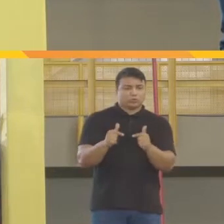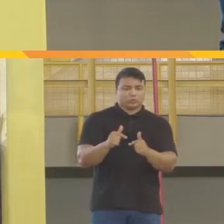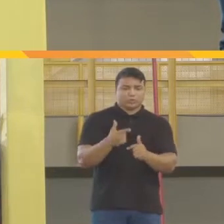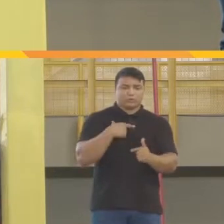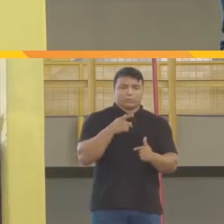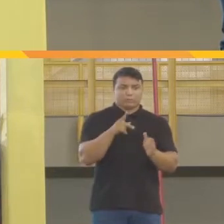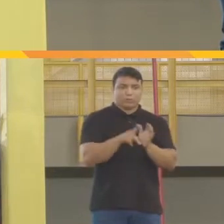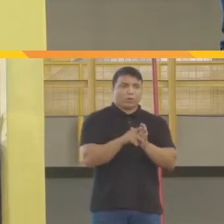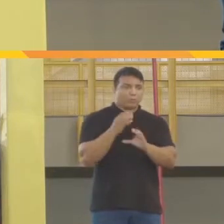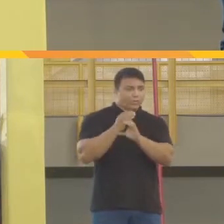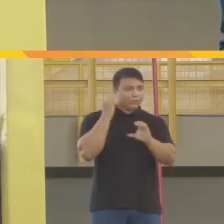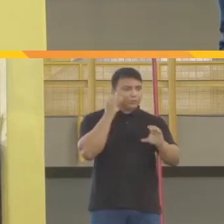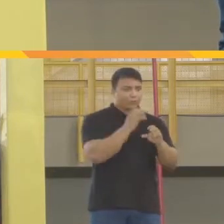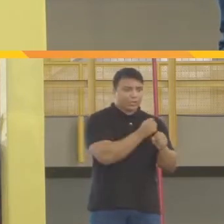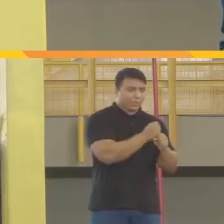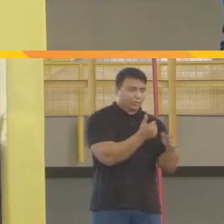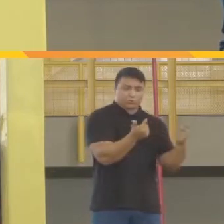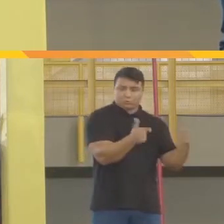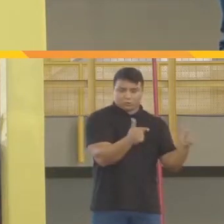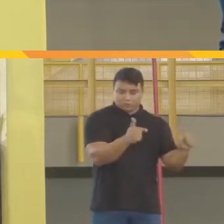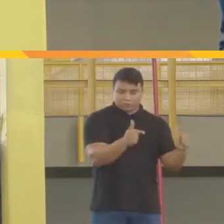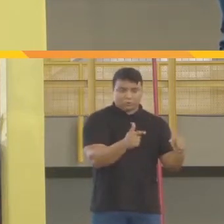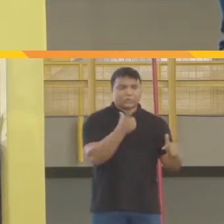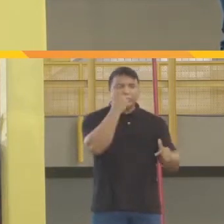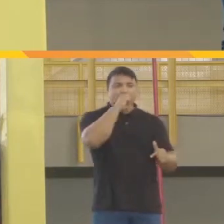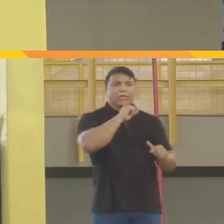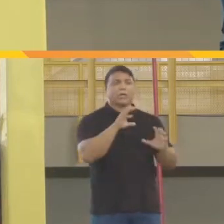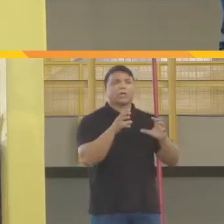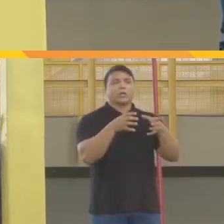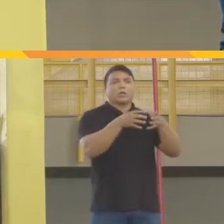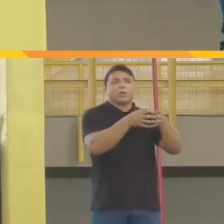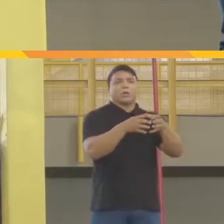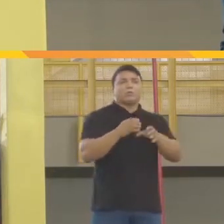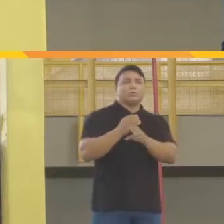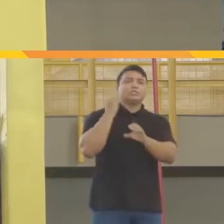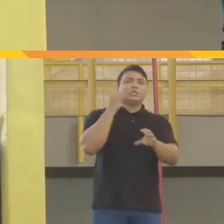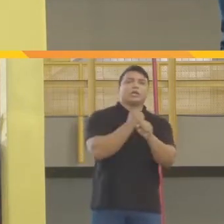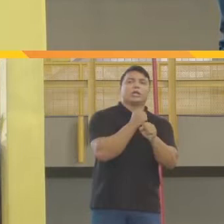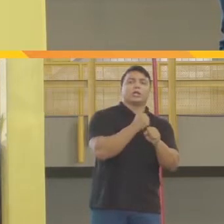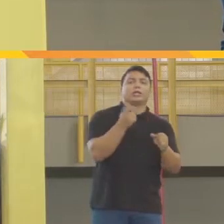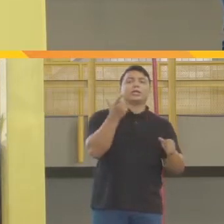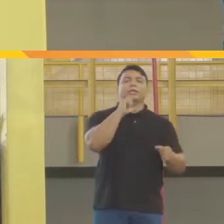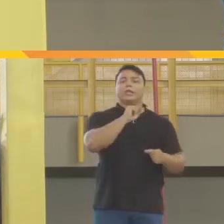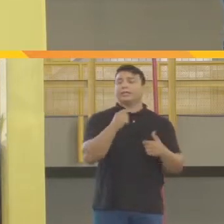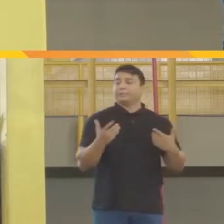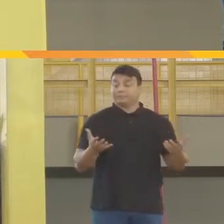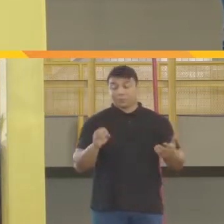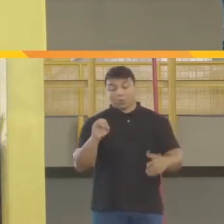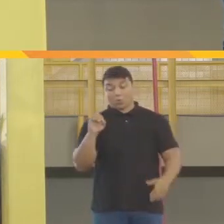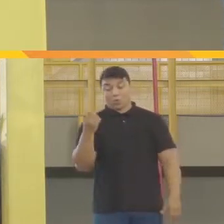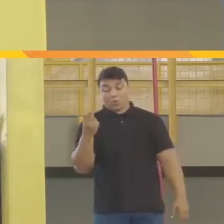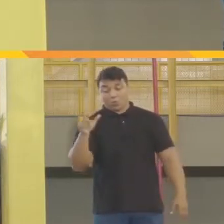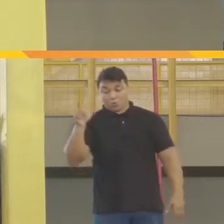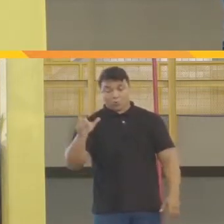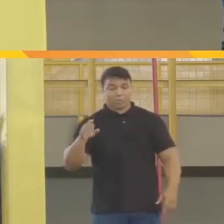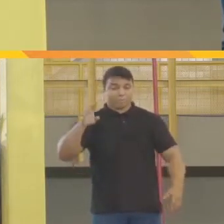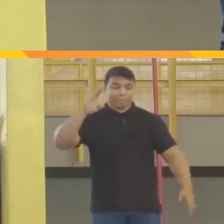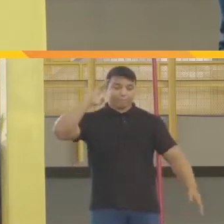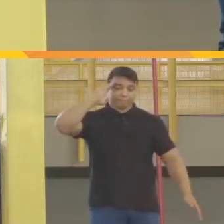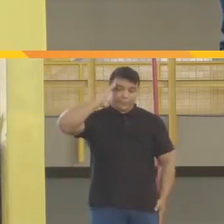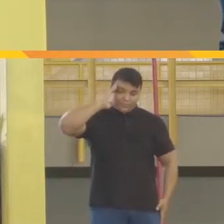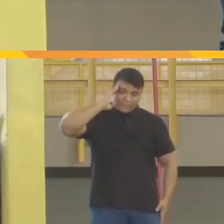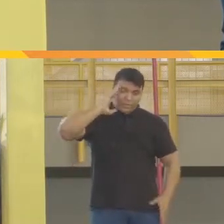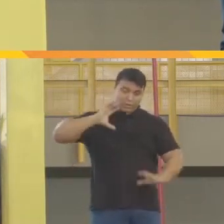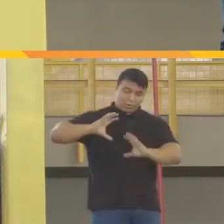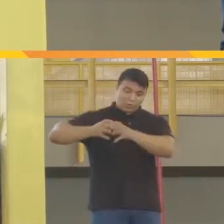faculdade de engenharia. Então quem eram os engenheiros brasileiros dessa época? Ou eram